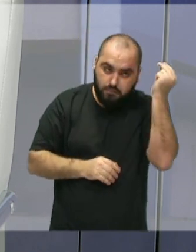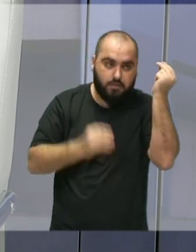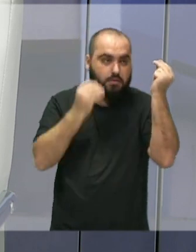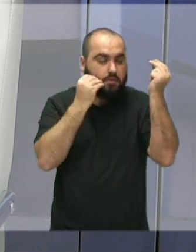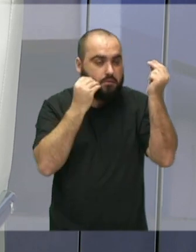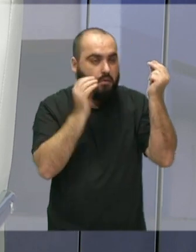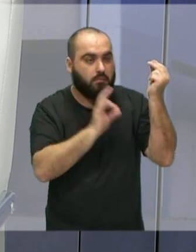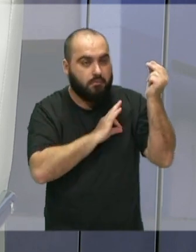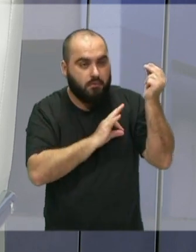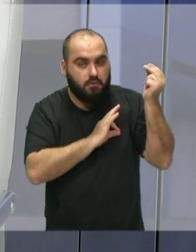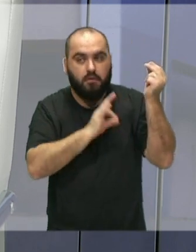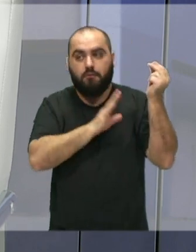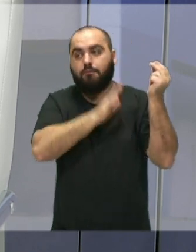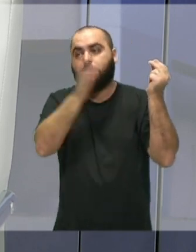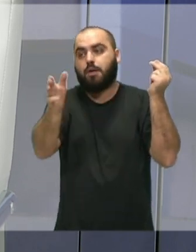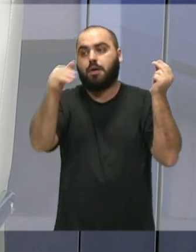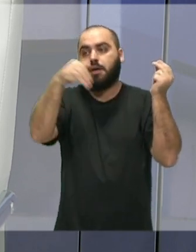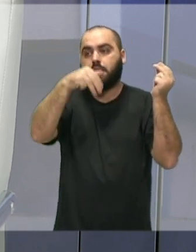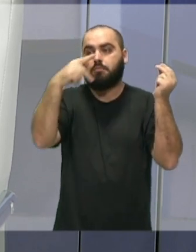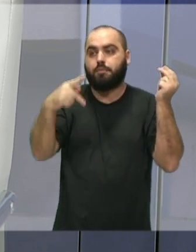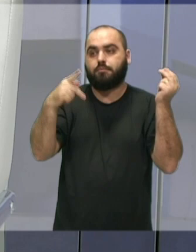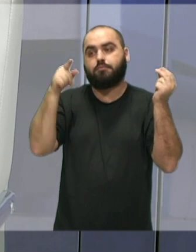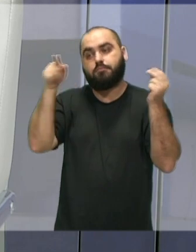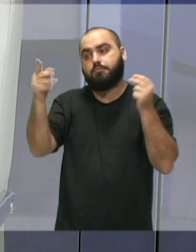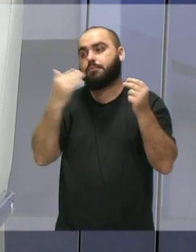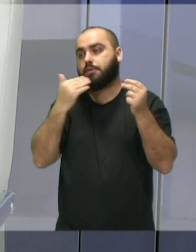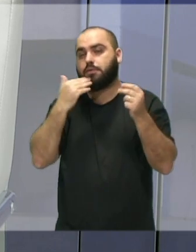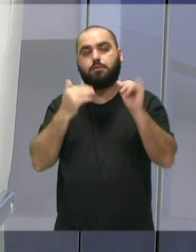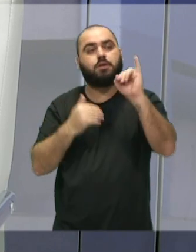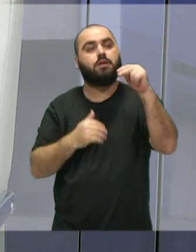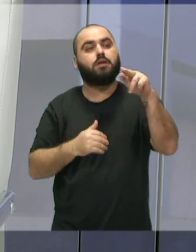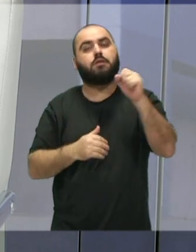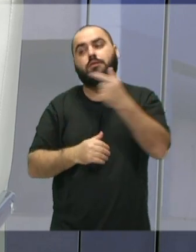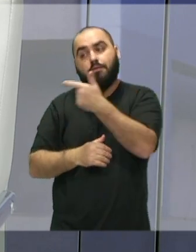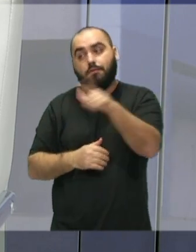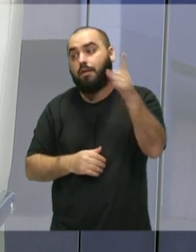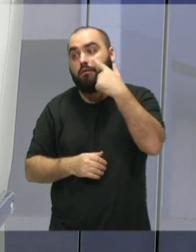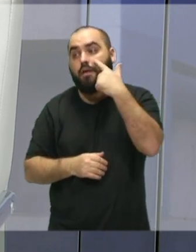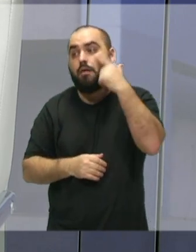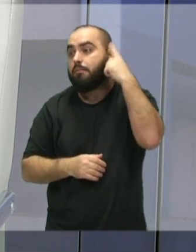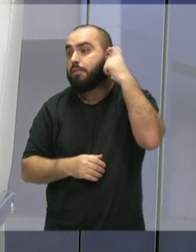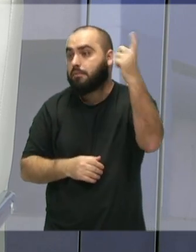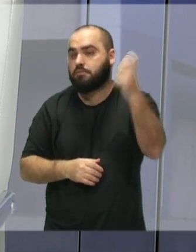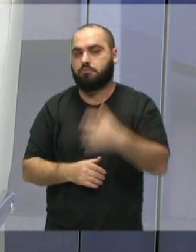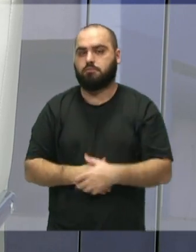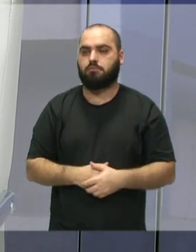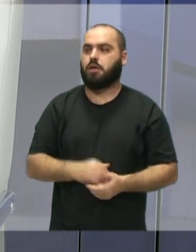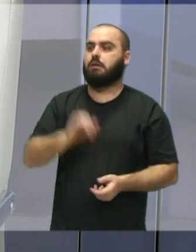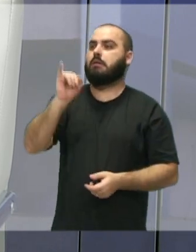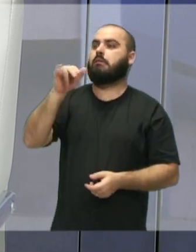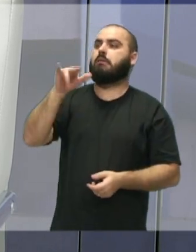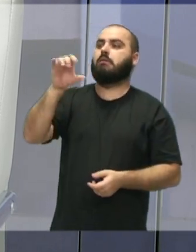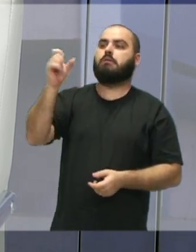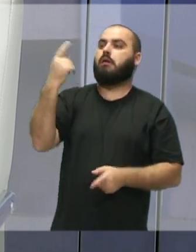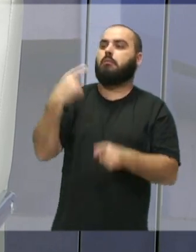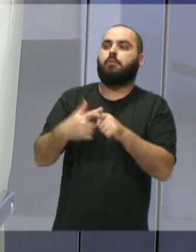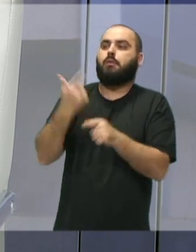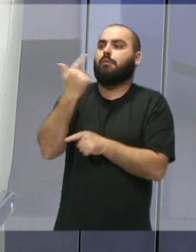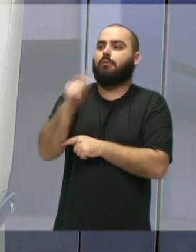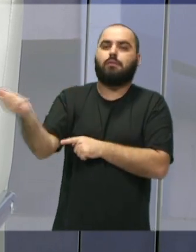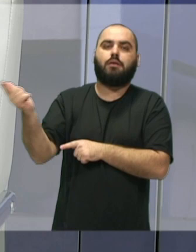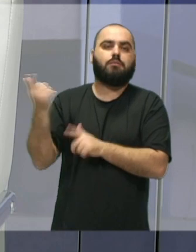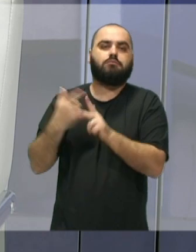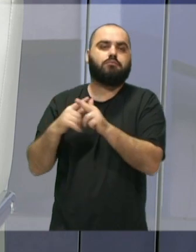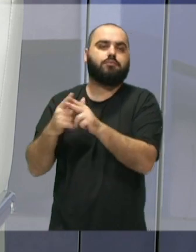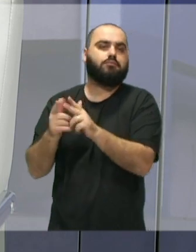polícia levar para o Ministério Público. O Ministério Público pediu que o INES fosse lá fazer a medição. E o INES não fez porque não tem o aparelho, porque é uma